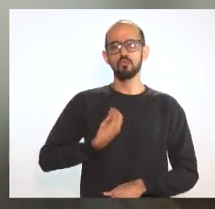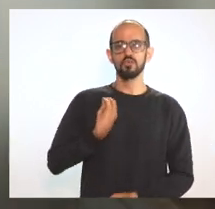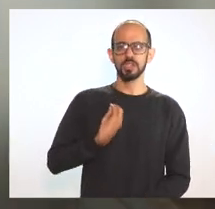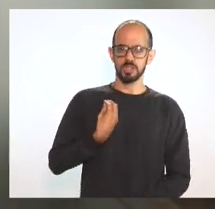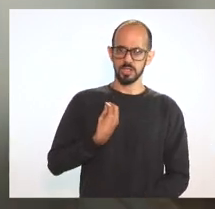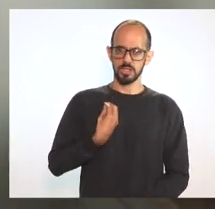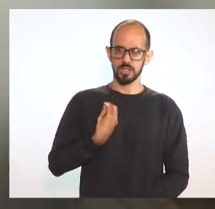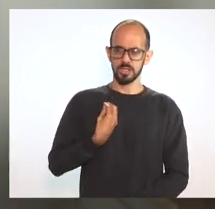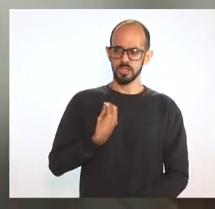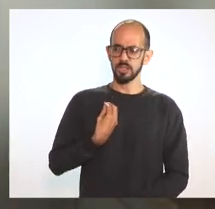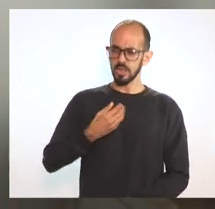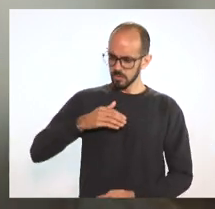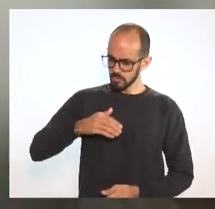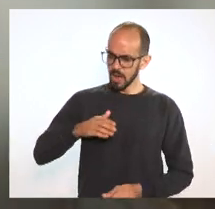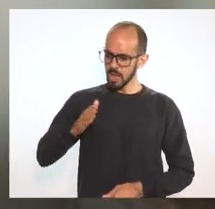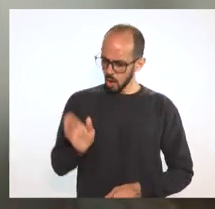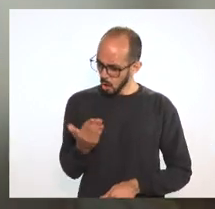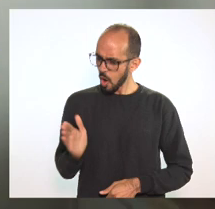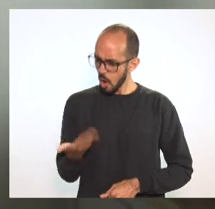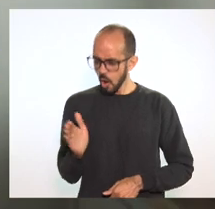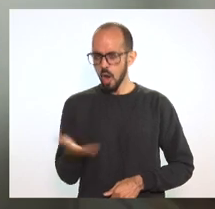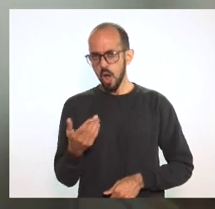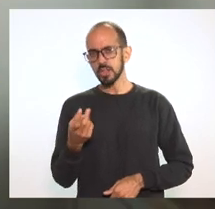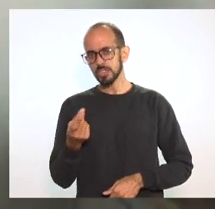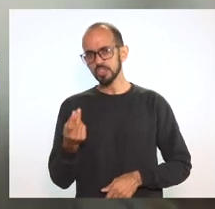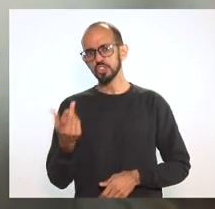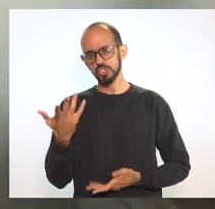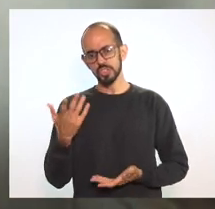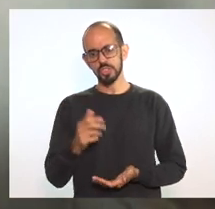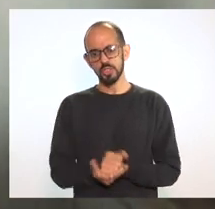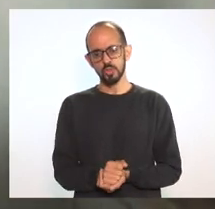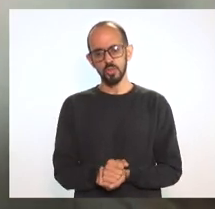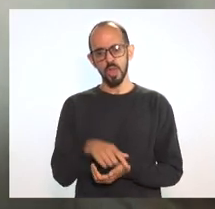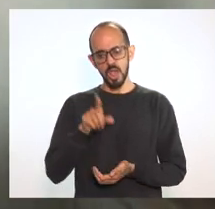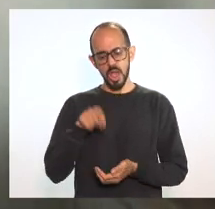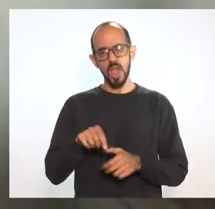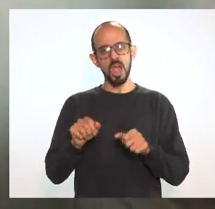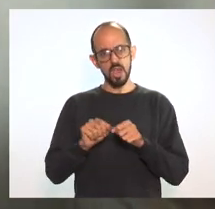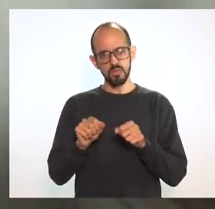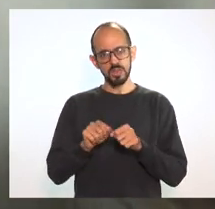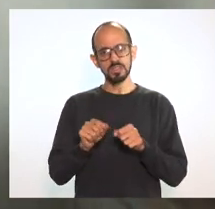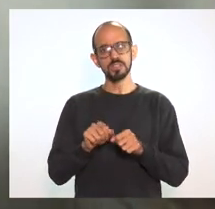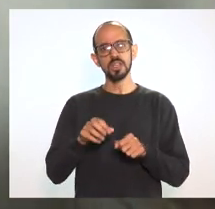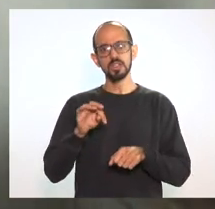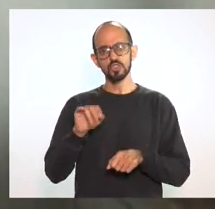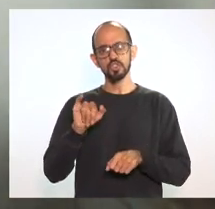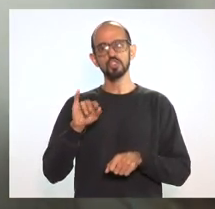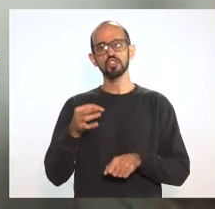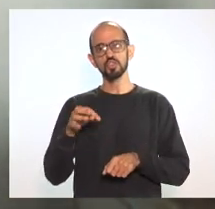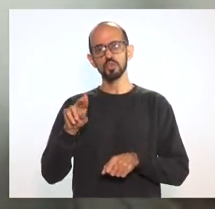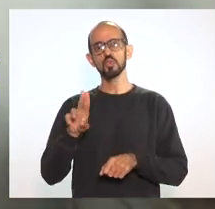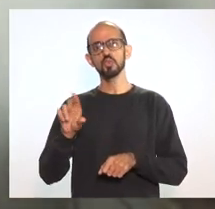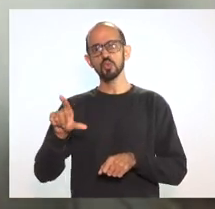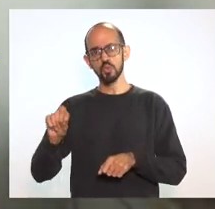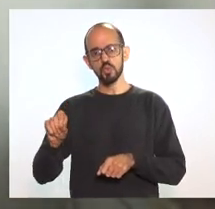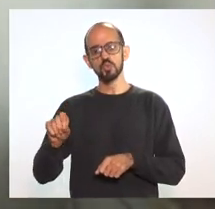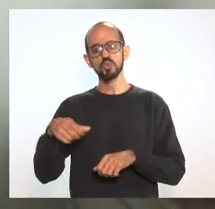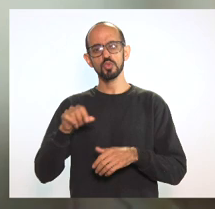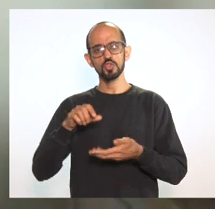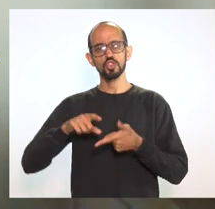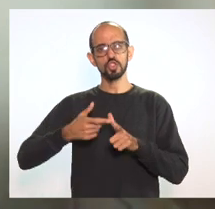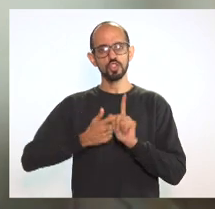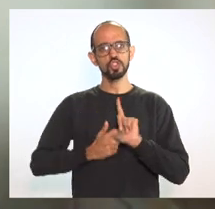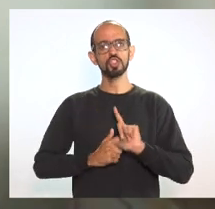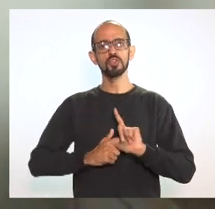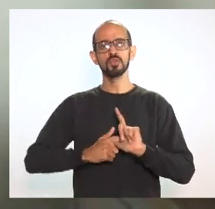Roda dinheiro, e rodar dinheiro é emitir título de dívida pública. É isso que tem que fazer para